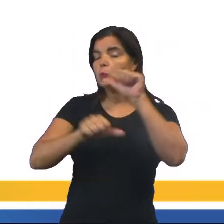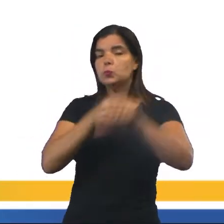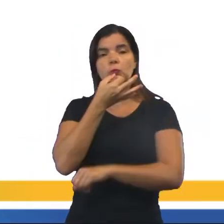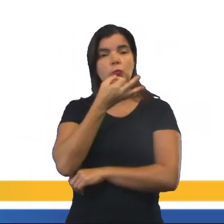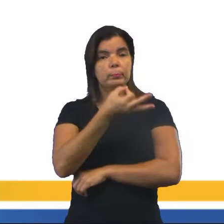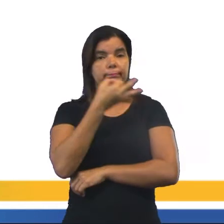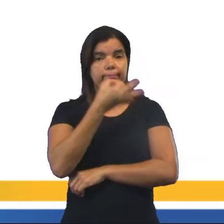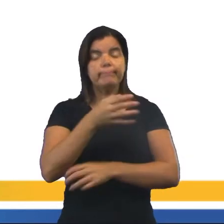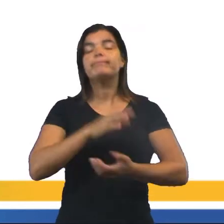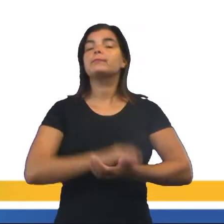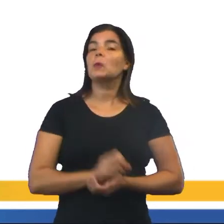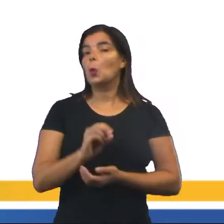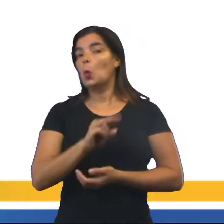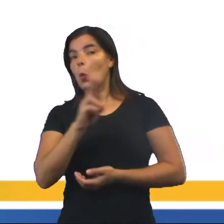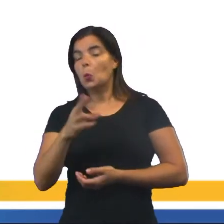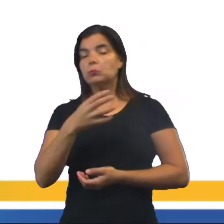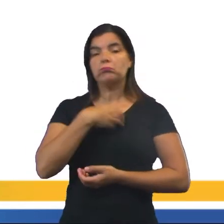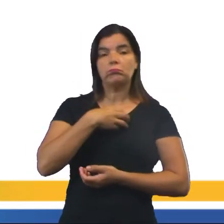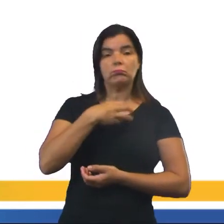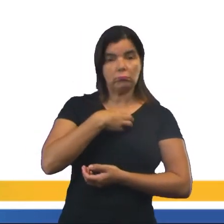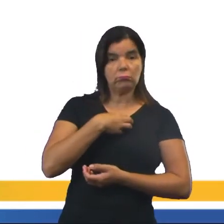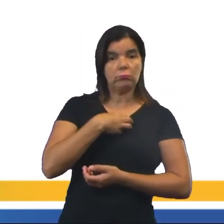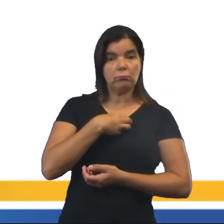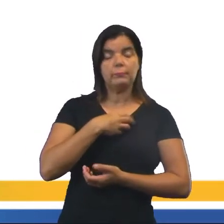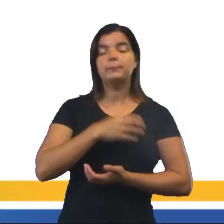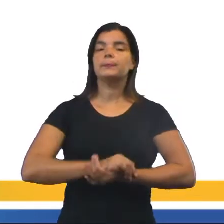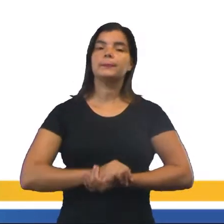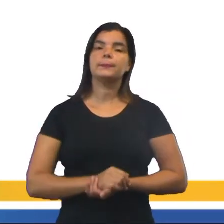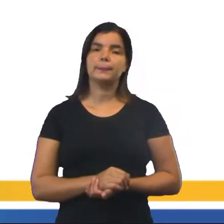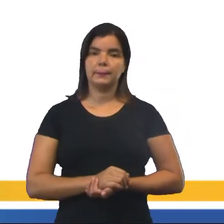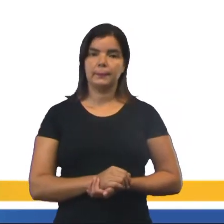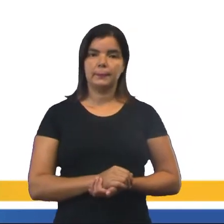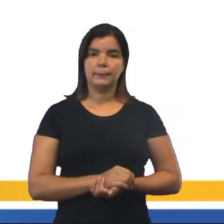ponto de vista ou de maneira de agir.